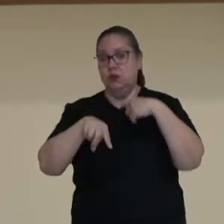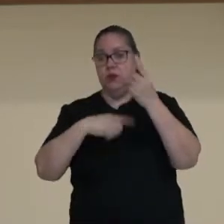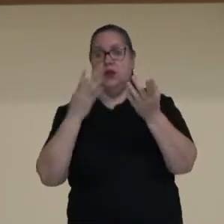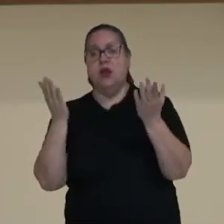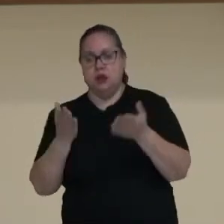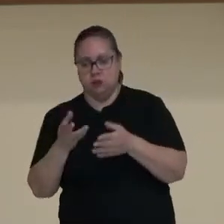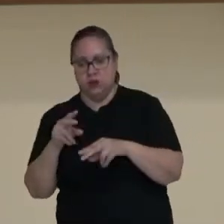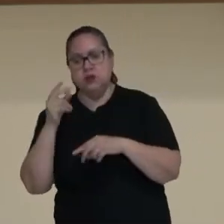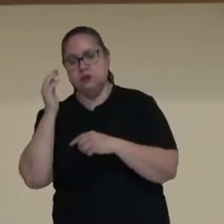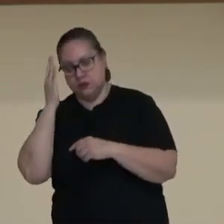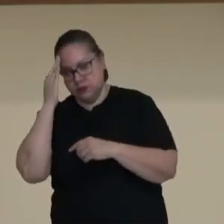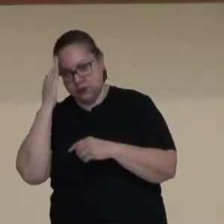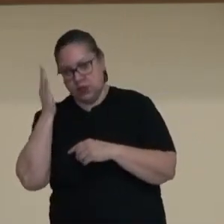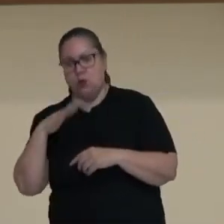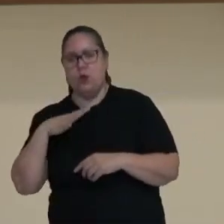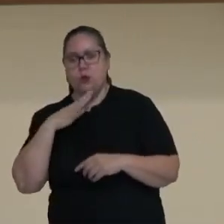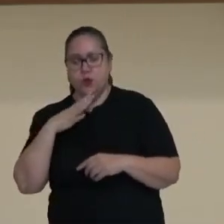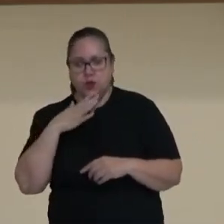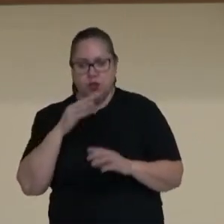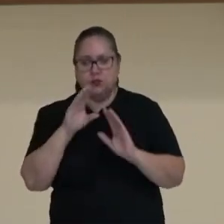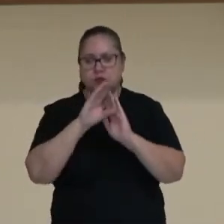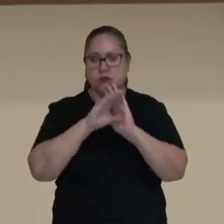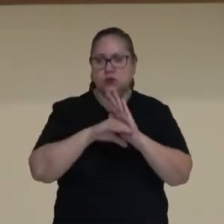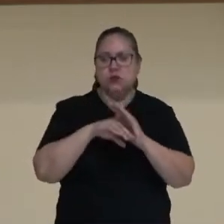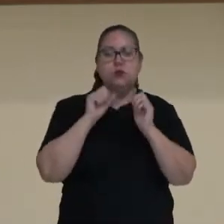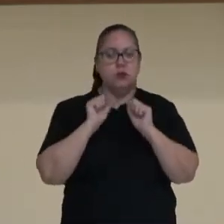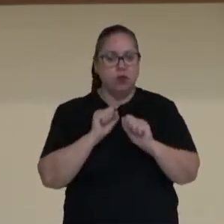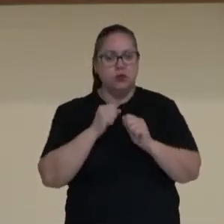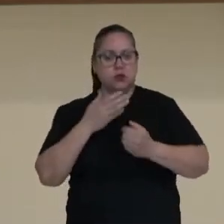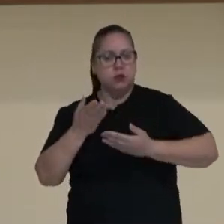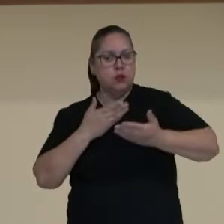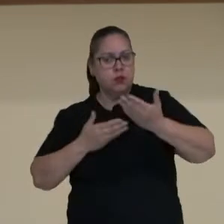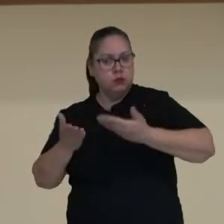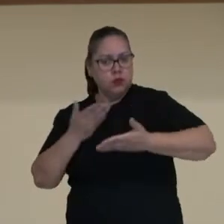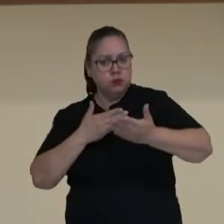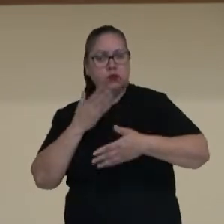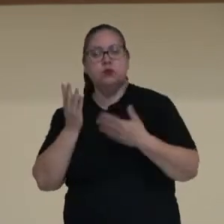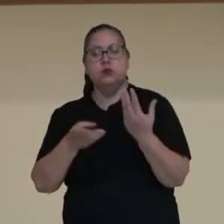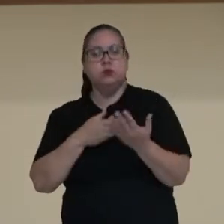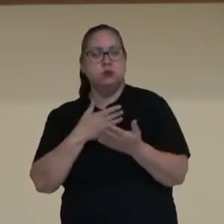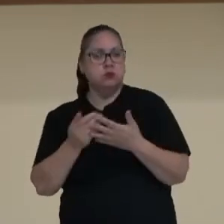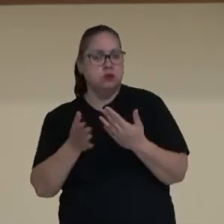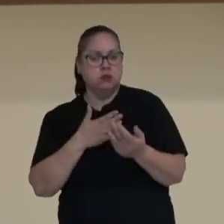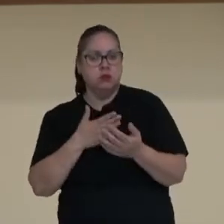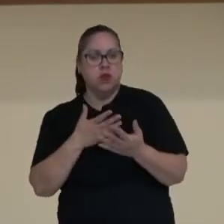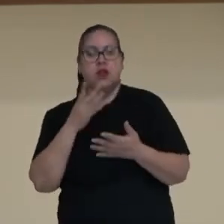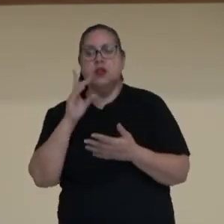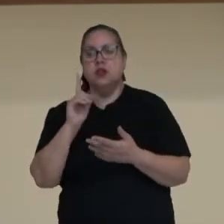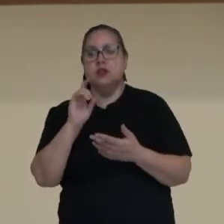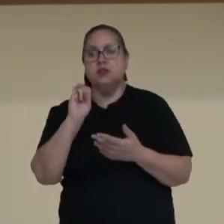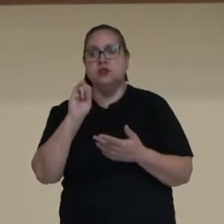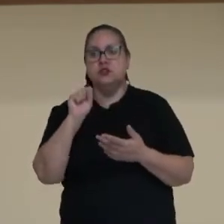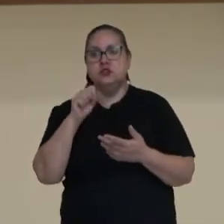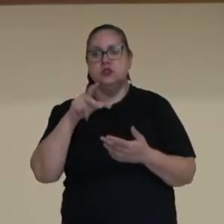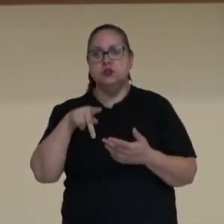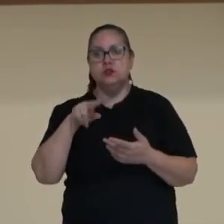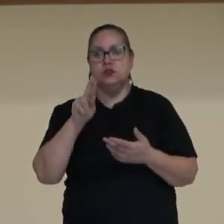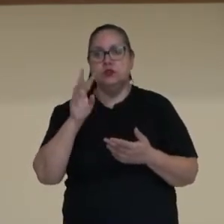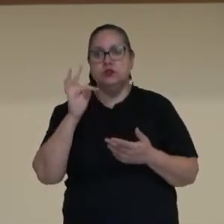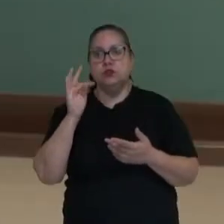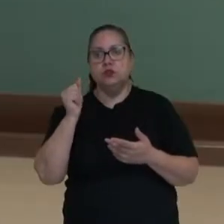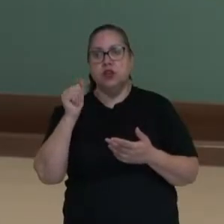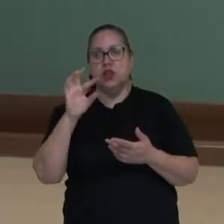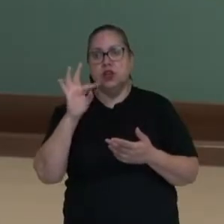eu sei, eu conheço esses conceitos, eu posso debater sobre eles. É a disputatio.